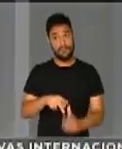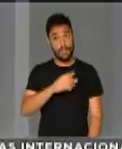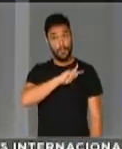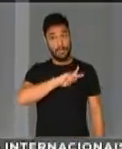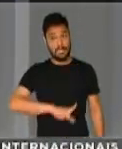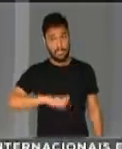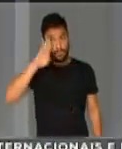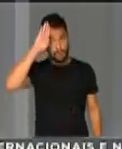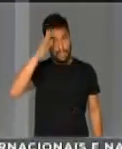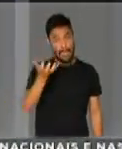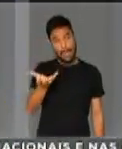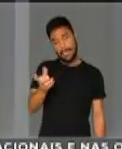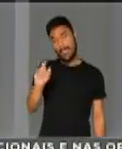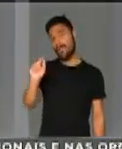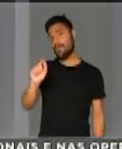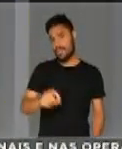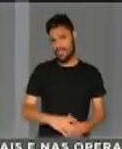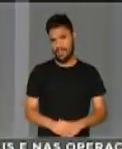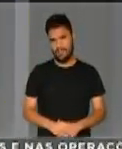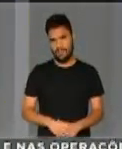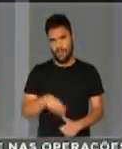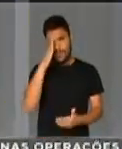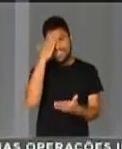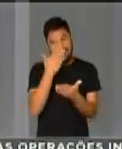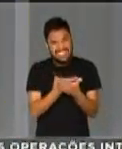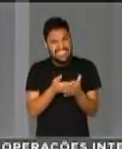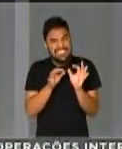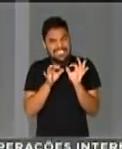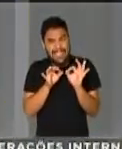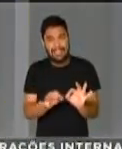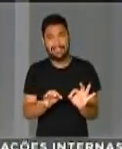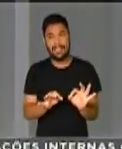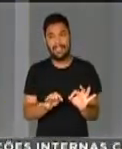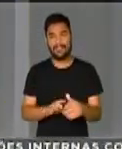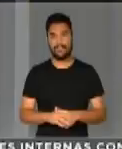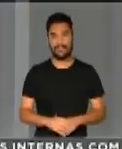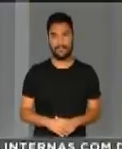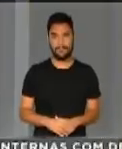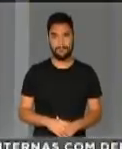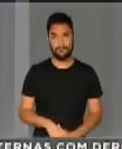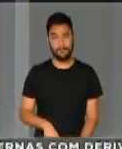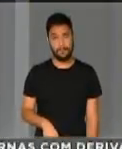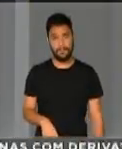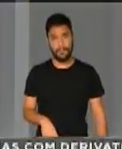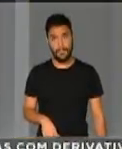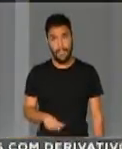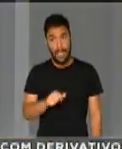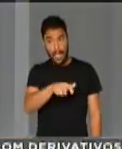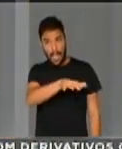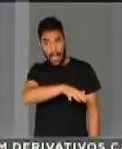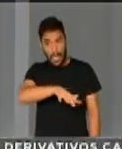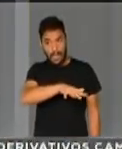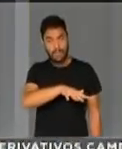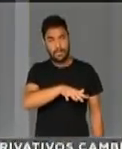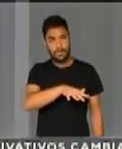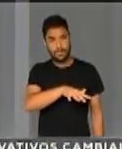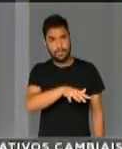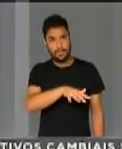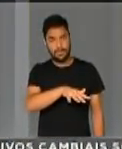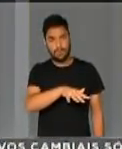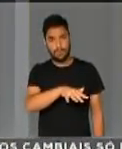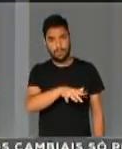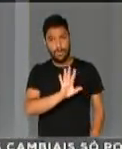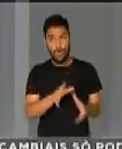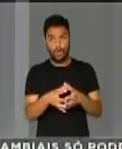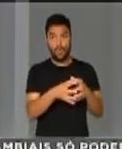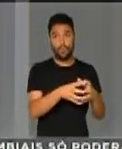quer... Eu tenho certeza absoluta, inclusive, deputado Kim Kataguiri, que está aqui, que nem os setores que não estão